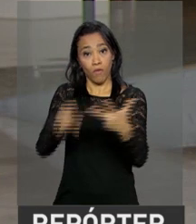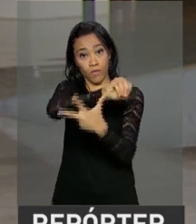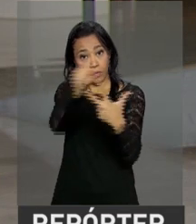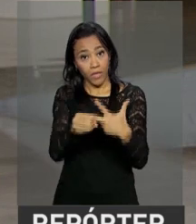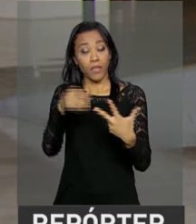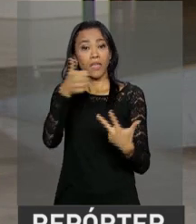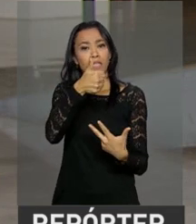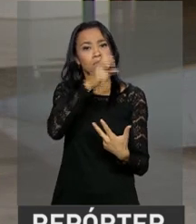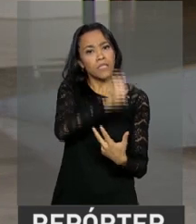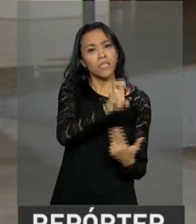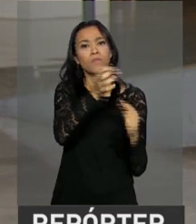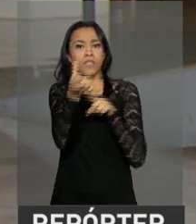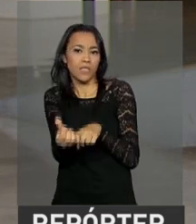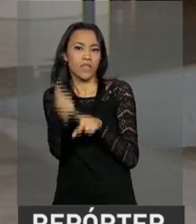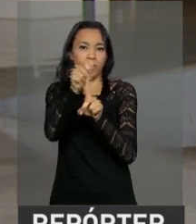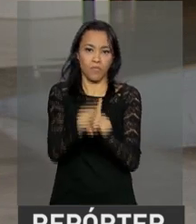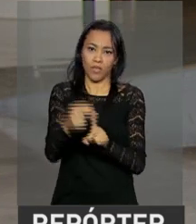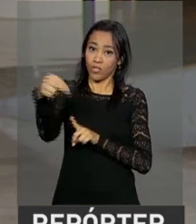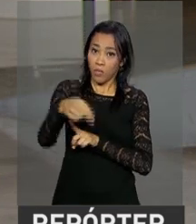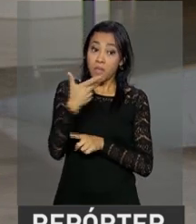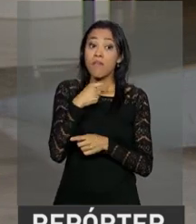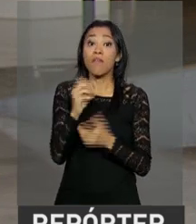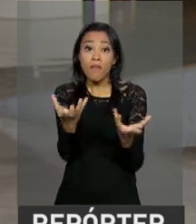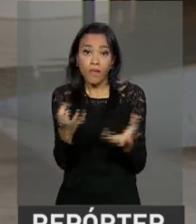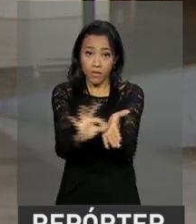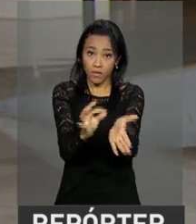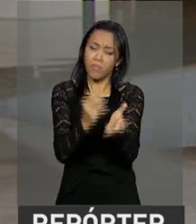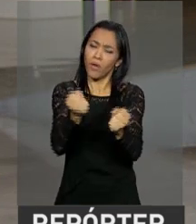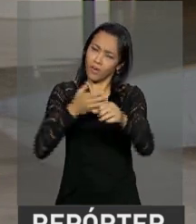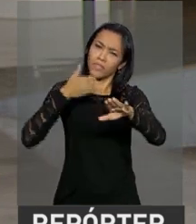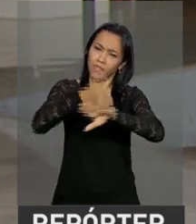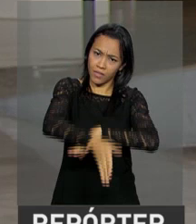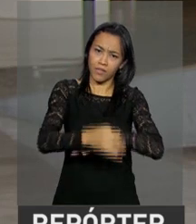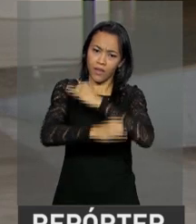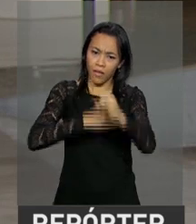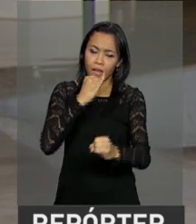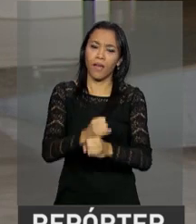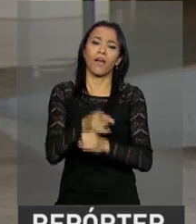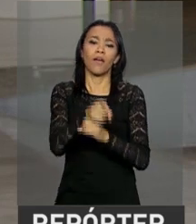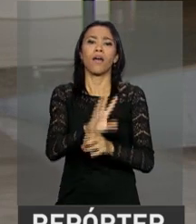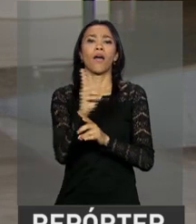acontecem entre os dias 5 e 6 de novembro. Quem quiser se inscrever pode acessar